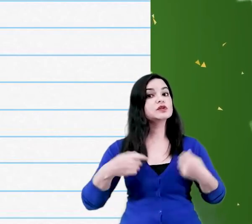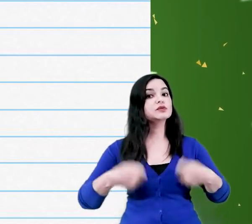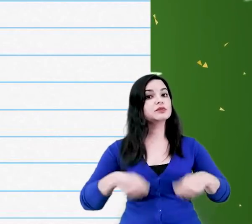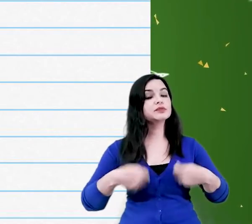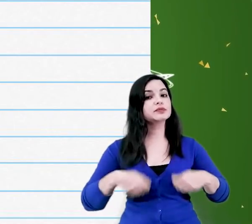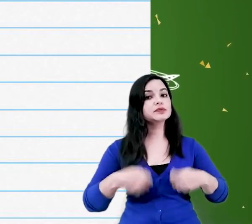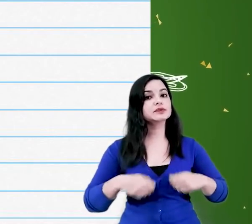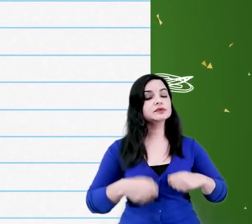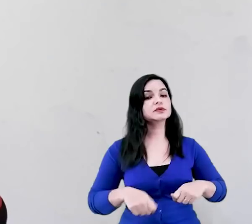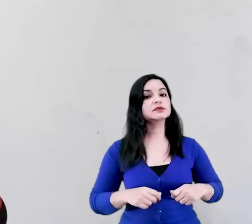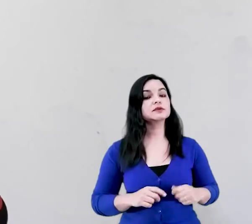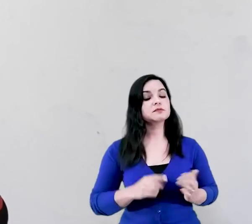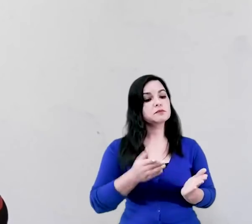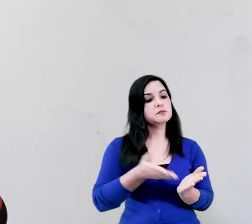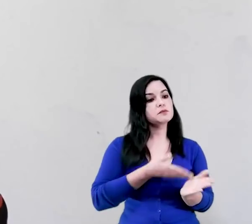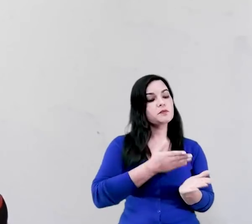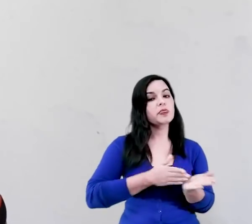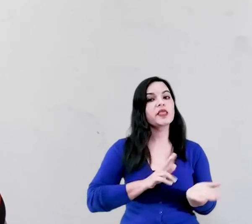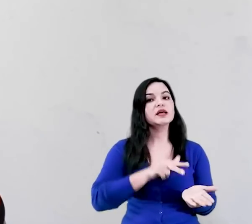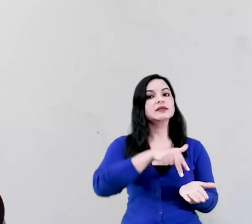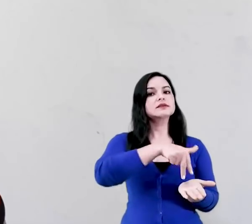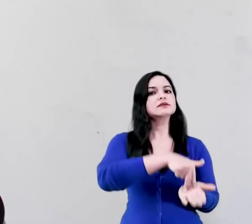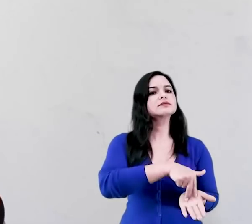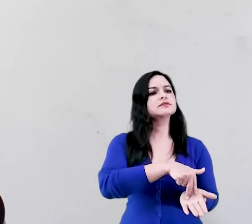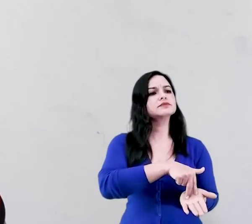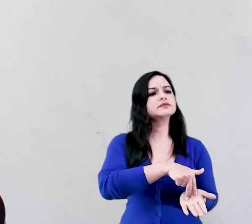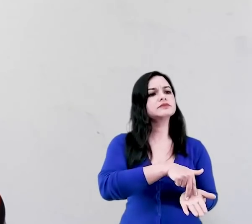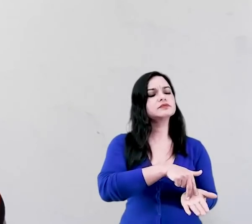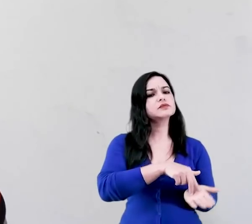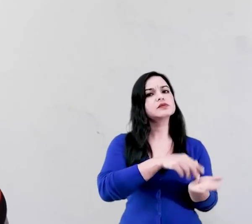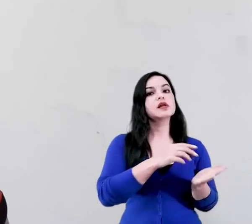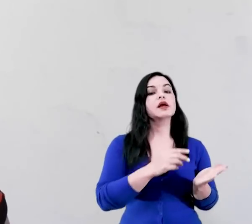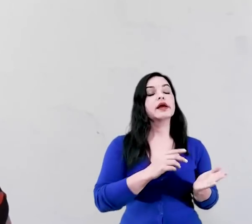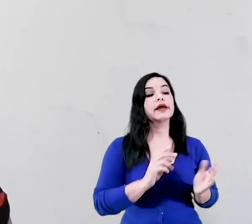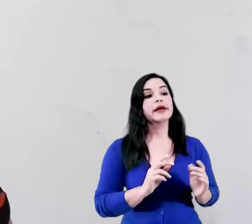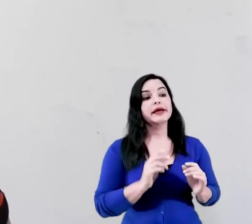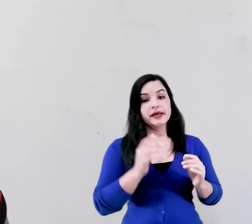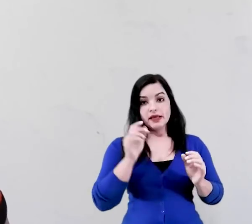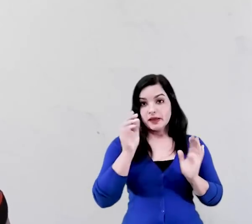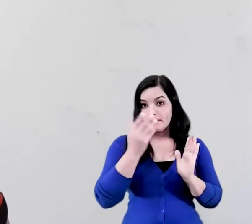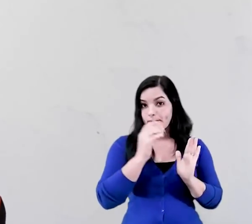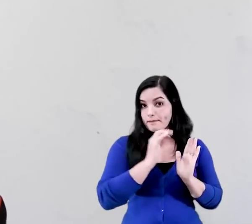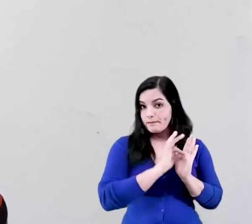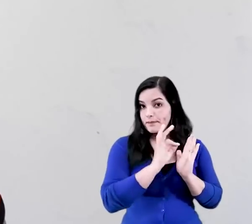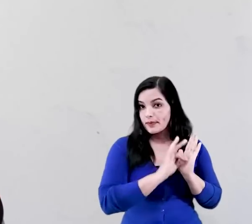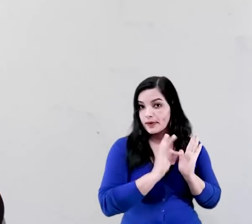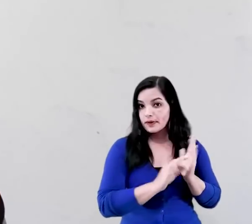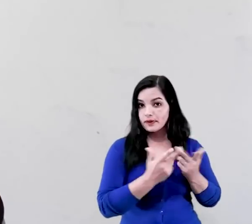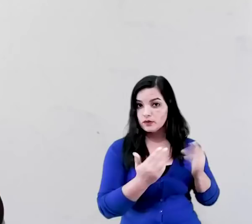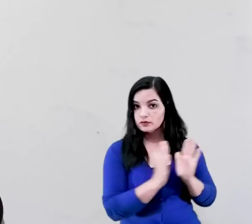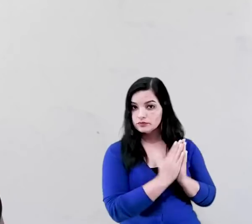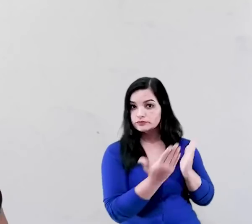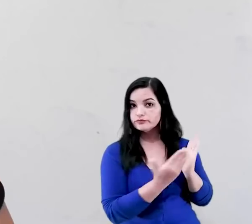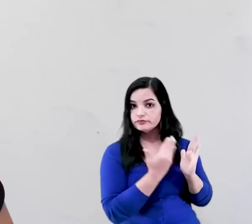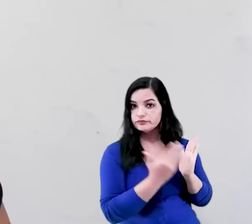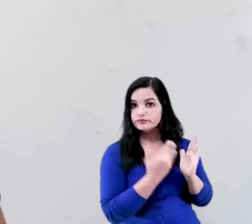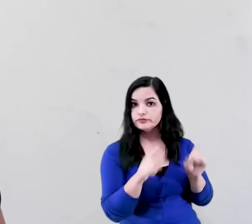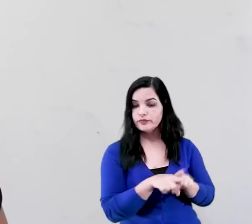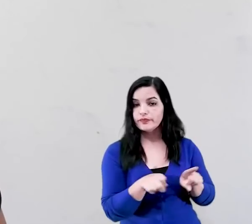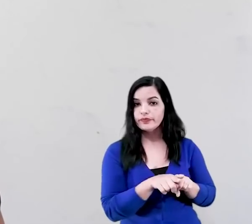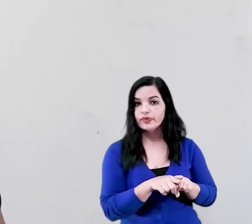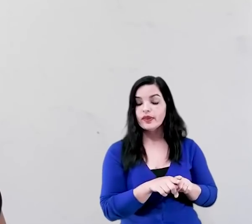ao longo de todo o dia e fazer marcações. Então, terminando a aula, você faz a marcação,